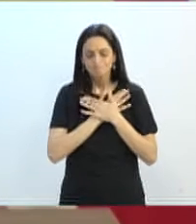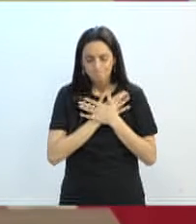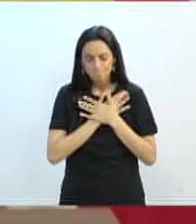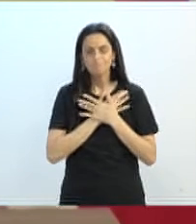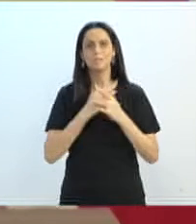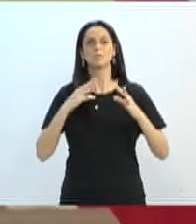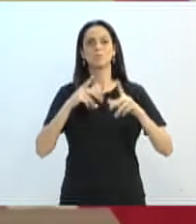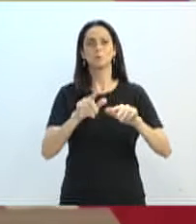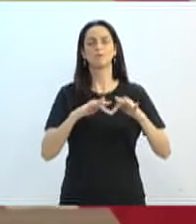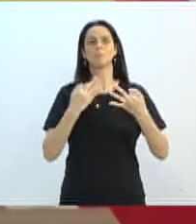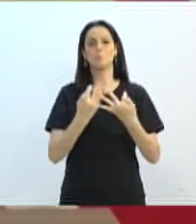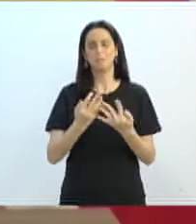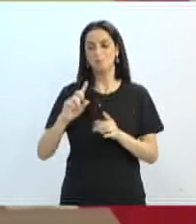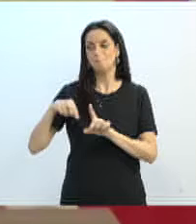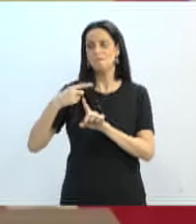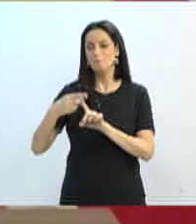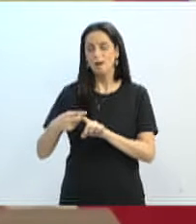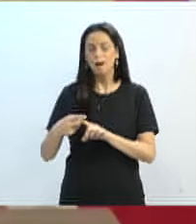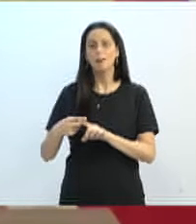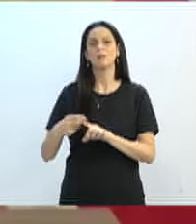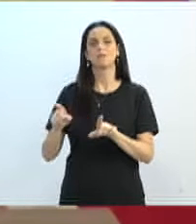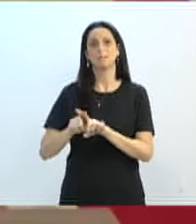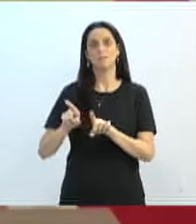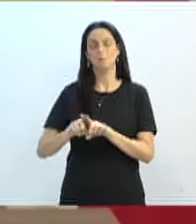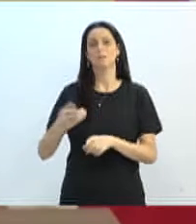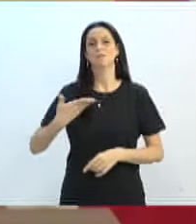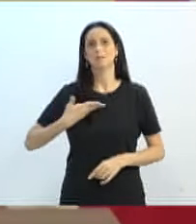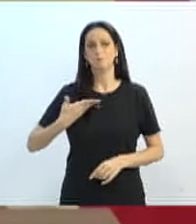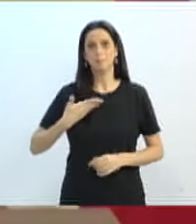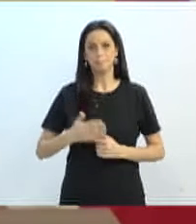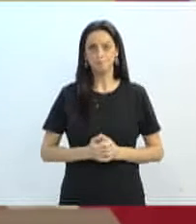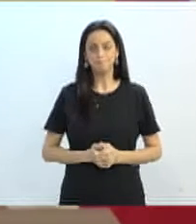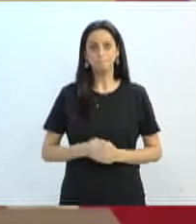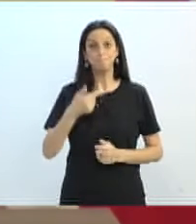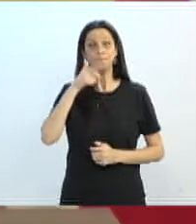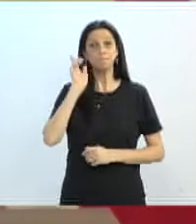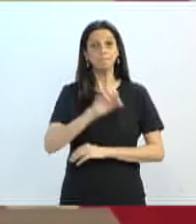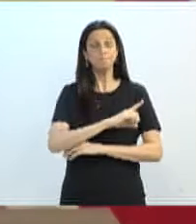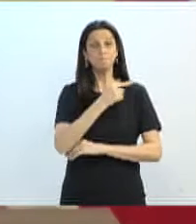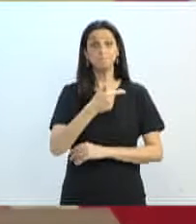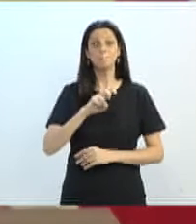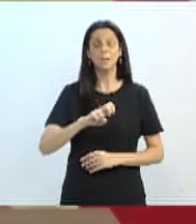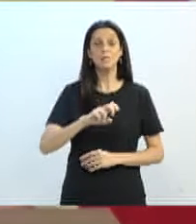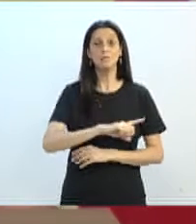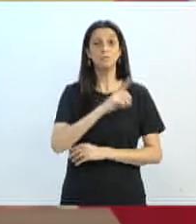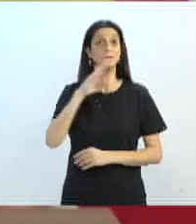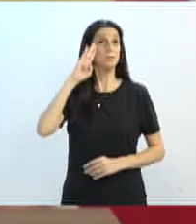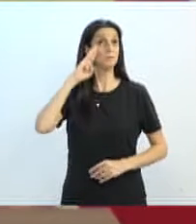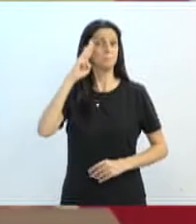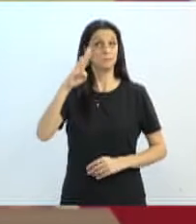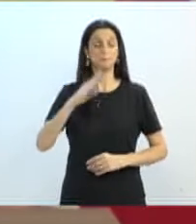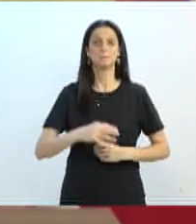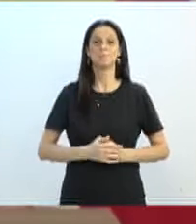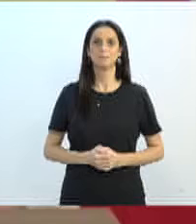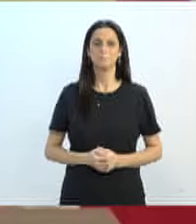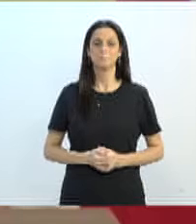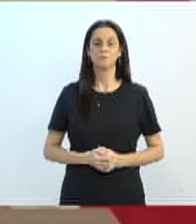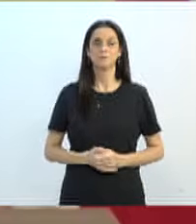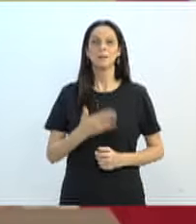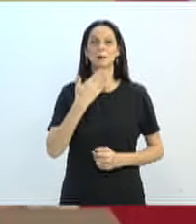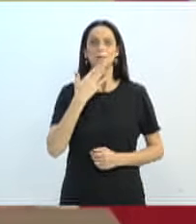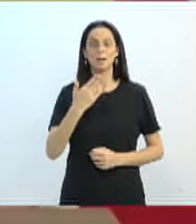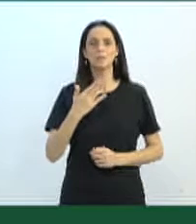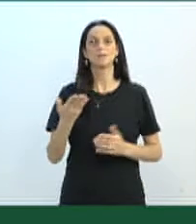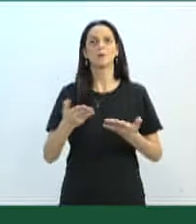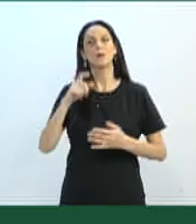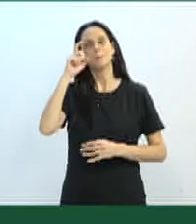nosso gabinete 16. Outro assunto também, ontem, dia 25, dia do soldado, gostaria que o Ari até colocasse uma foto ali, a